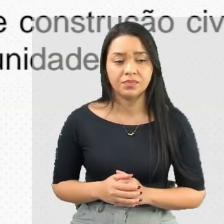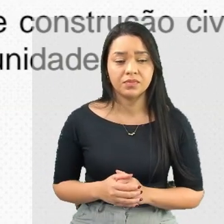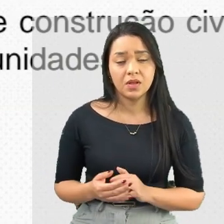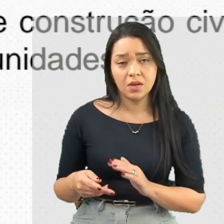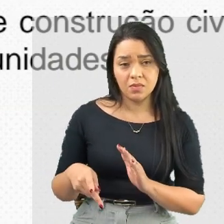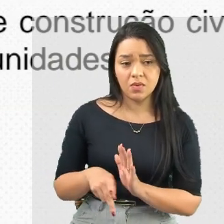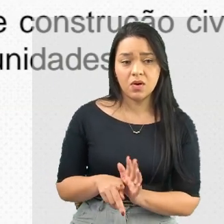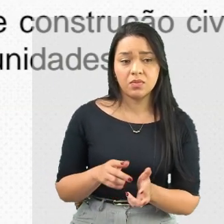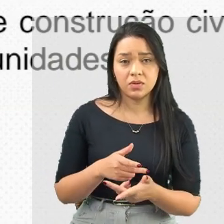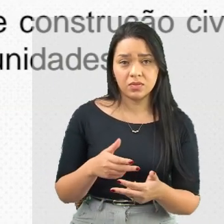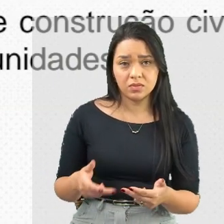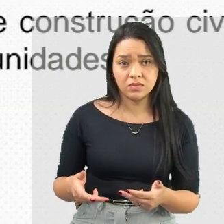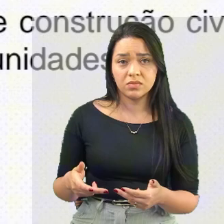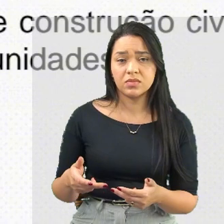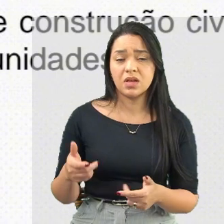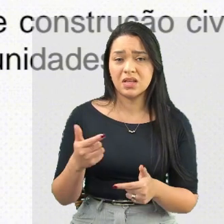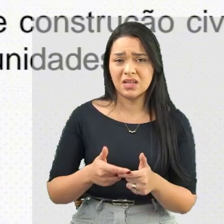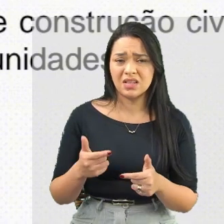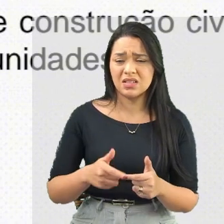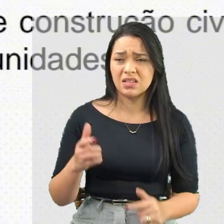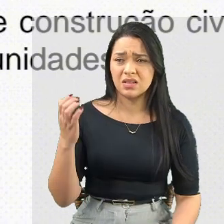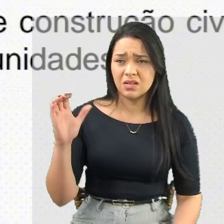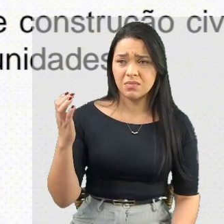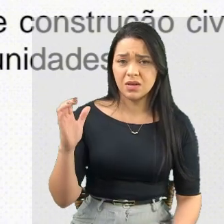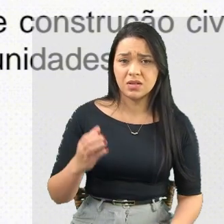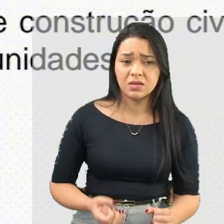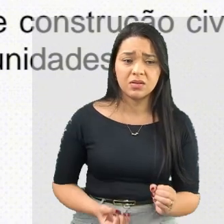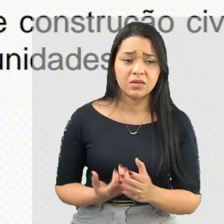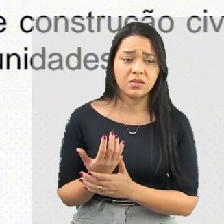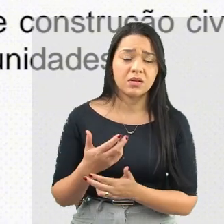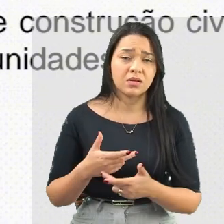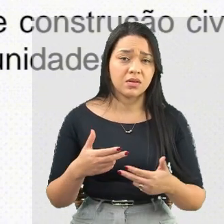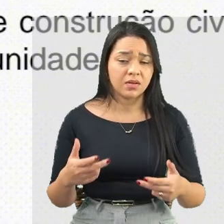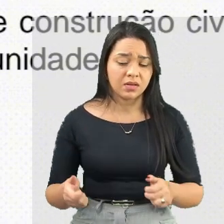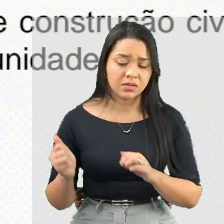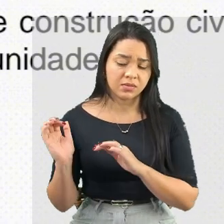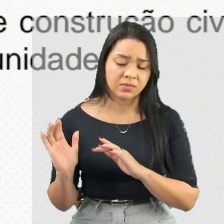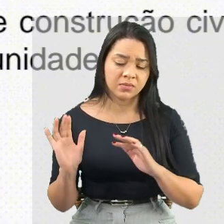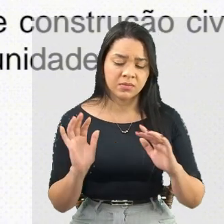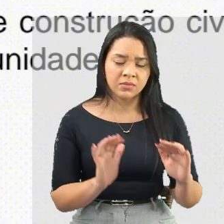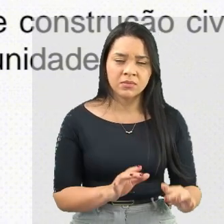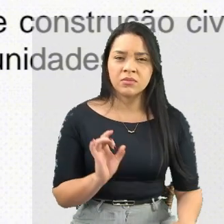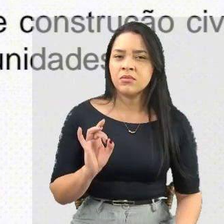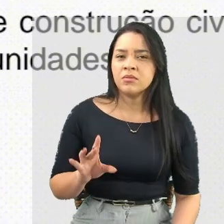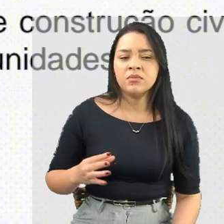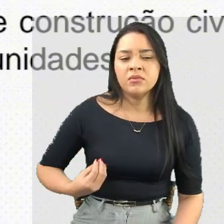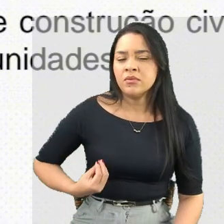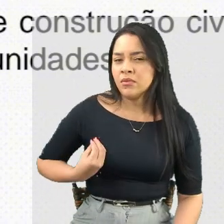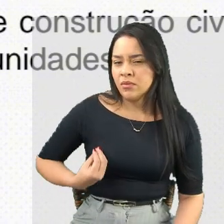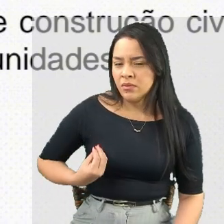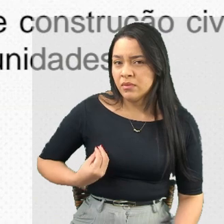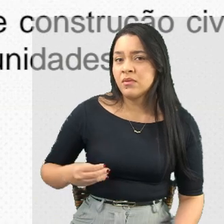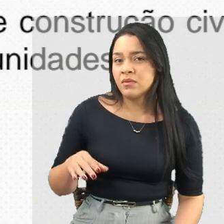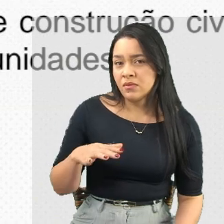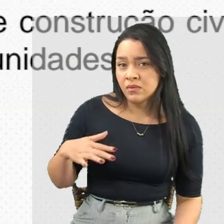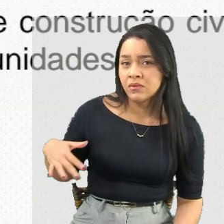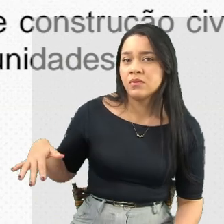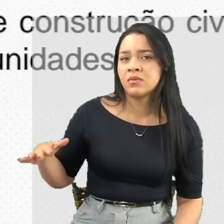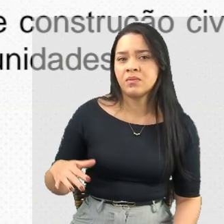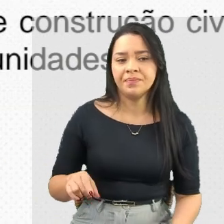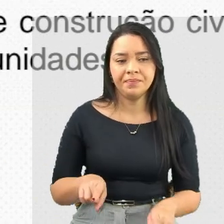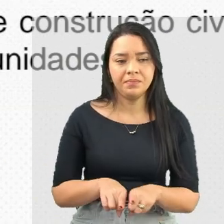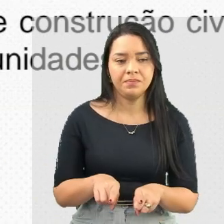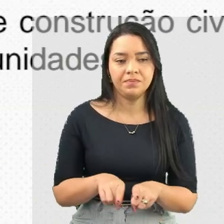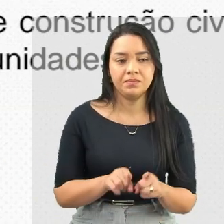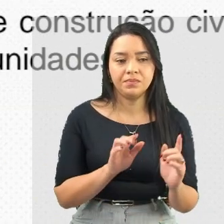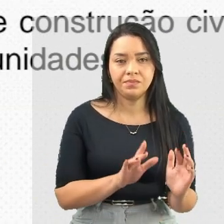a crise climática vivida tem produzido refugiados climáticos que não dão mais conta de viver nos seus territórios e que acabam